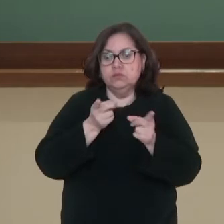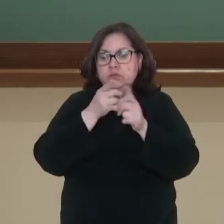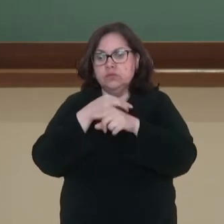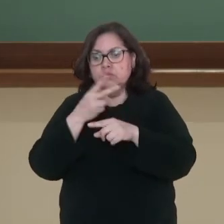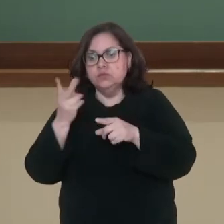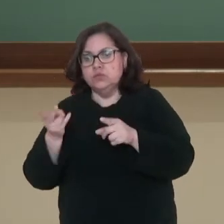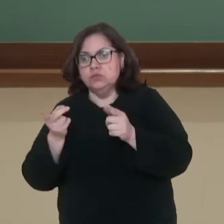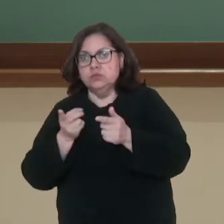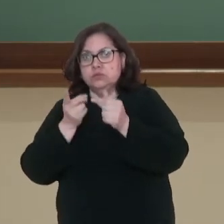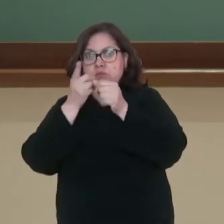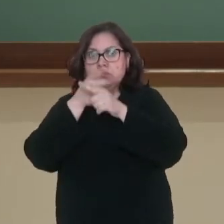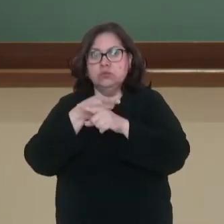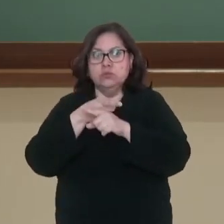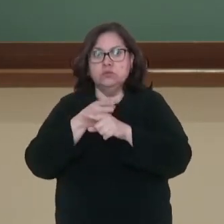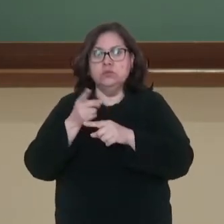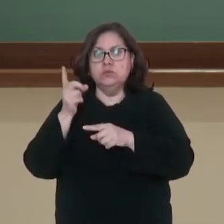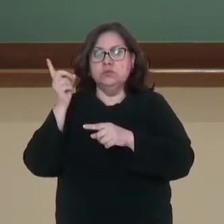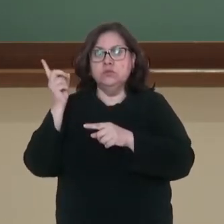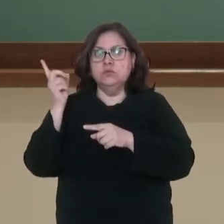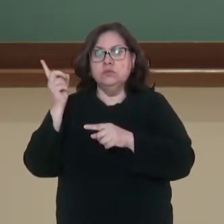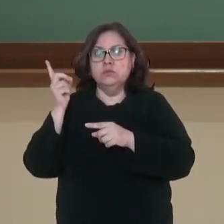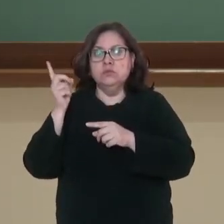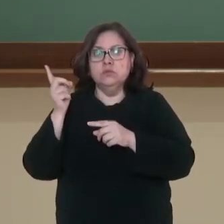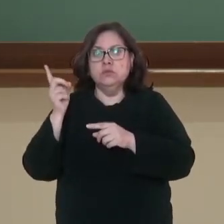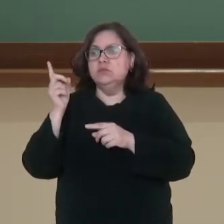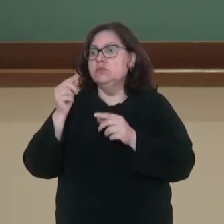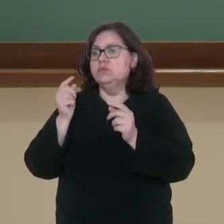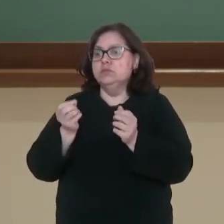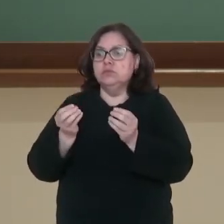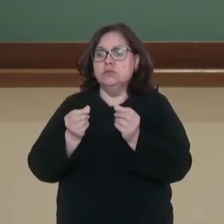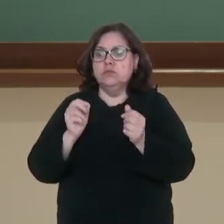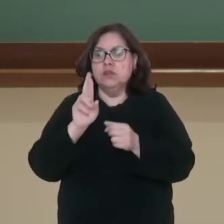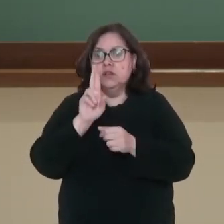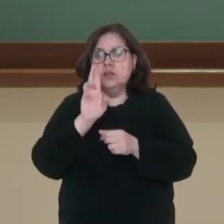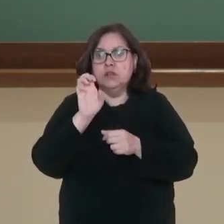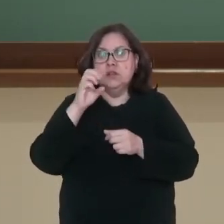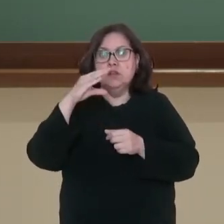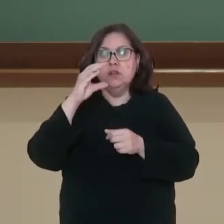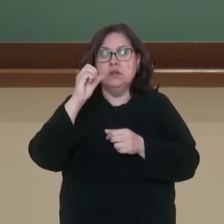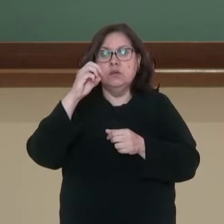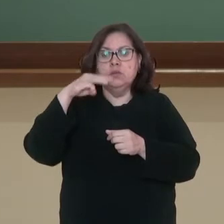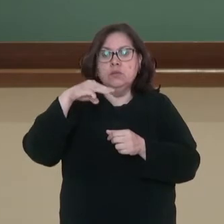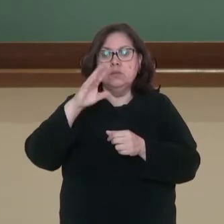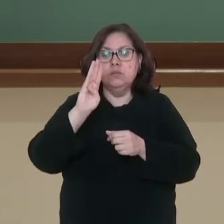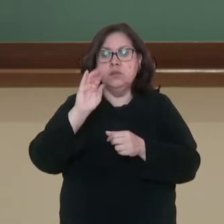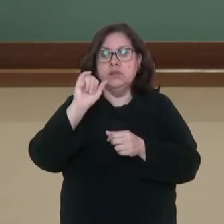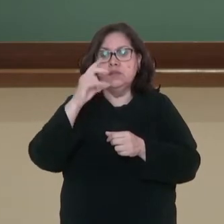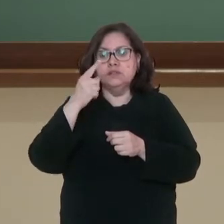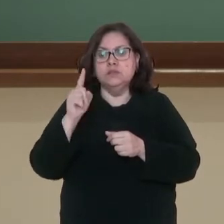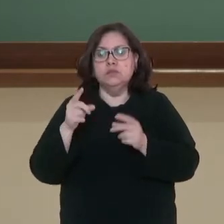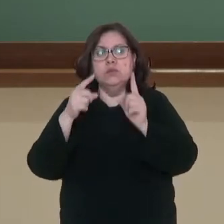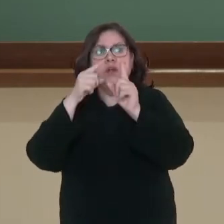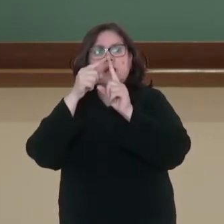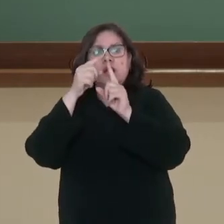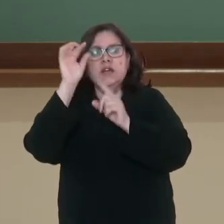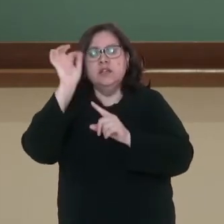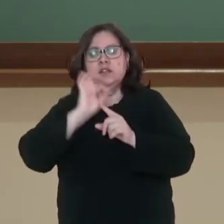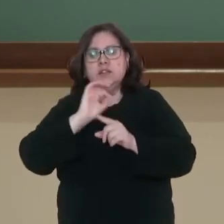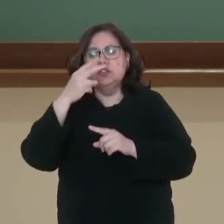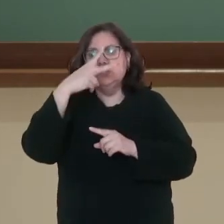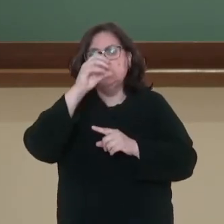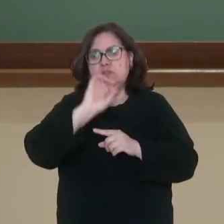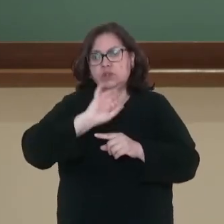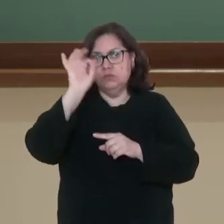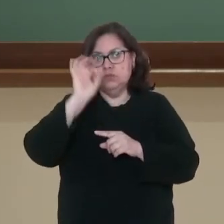troca, tá? E isso aqui a gente vai chamar de recombinação, ok? Taxa de recombinação, por exemplo, né, de